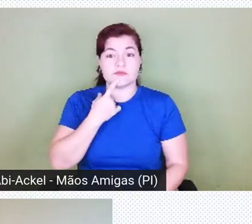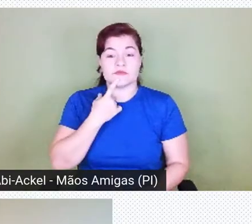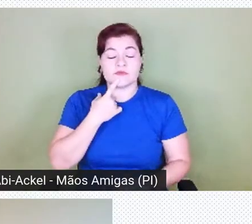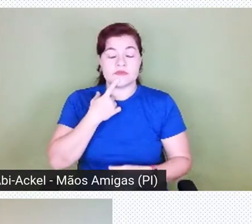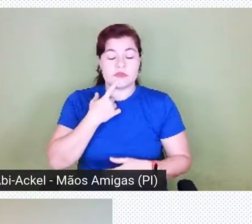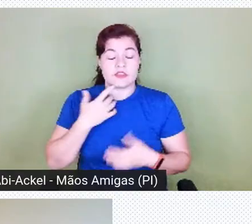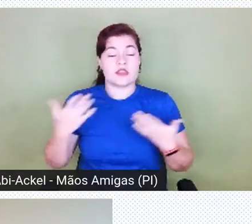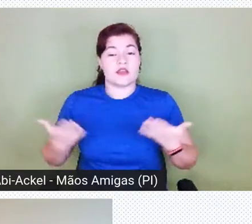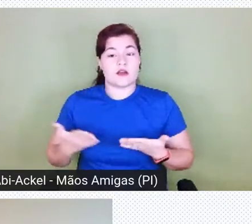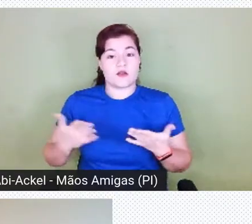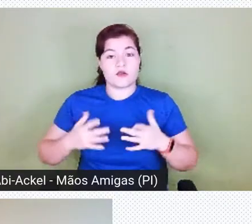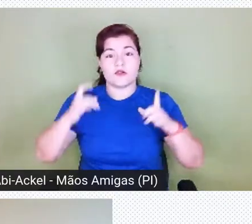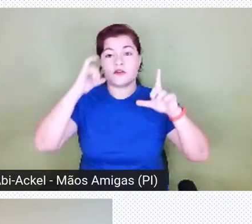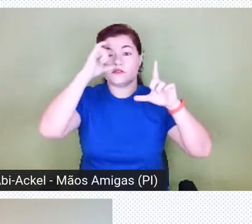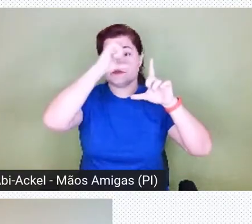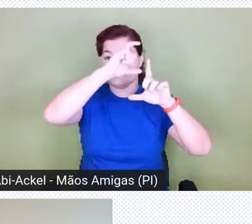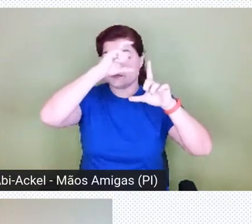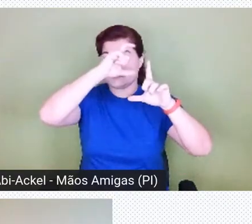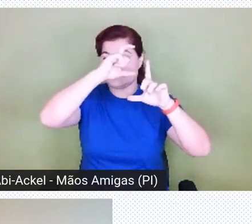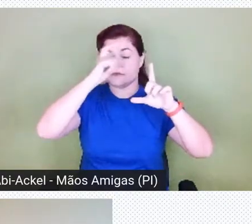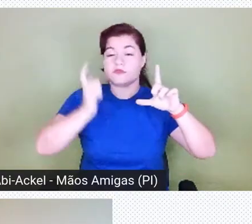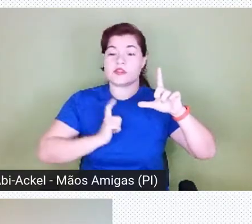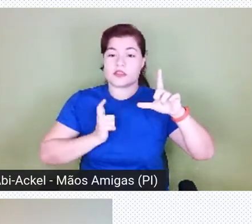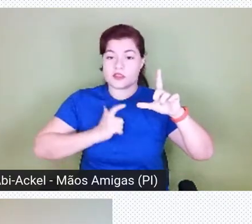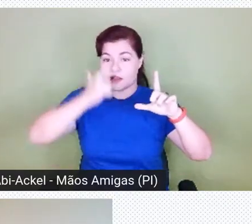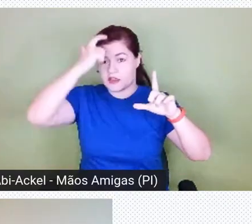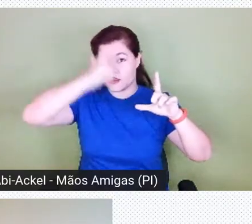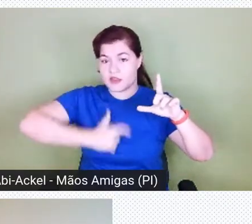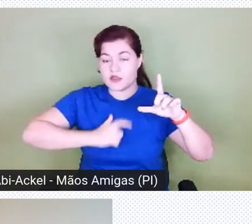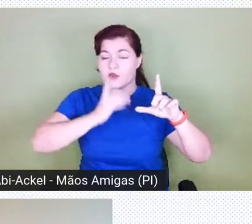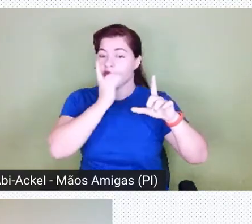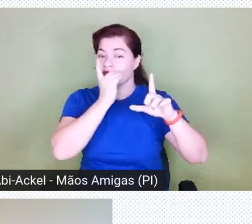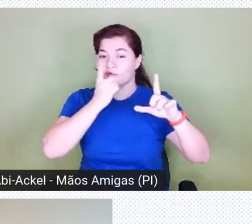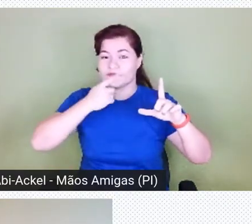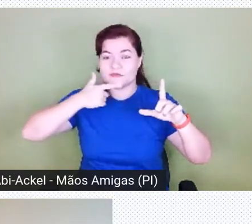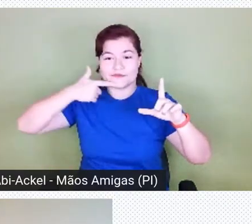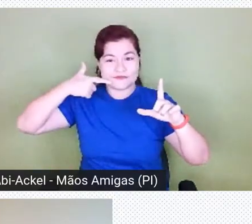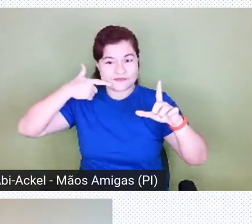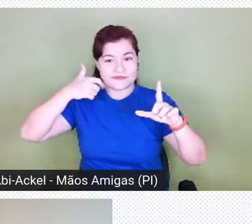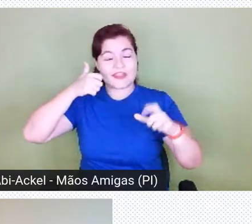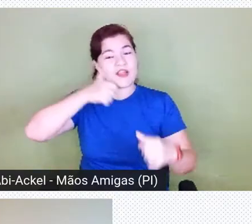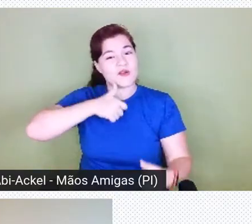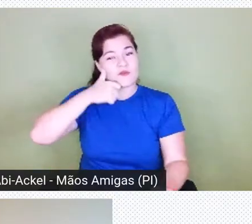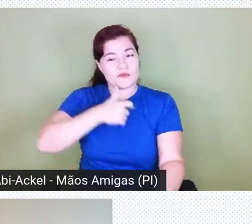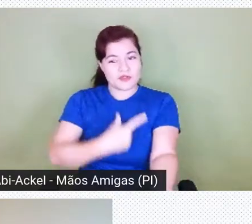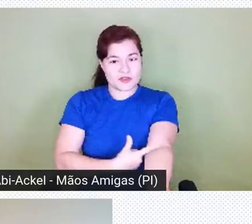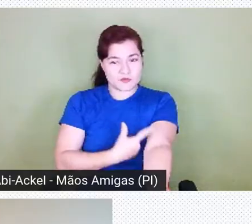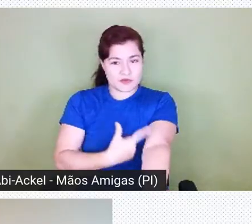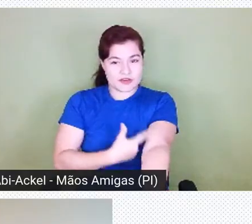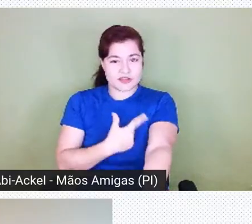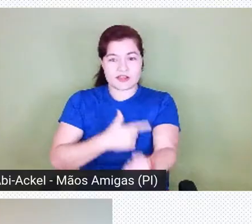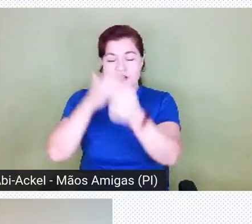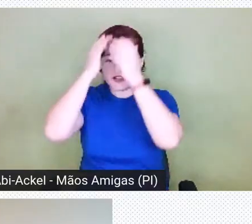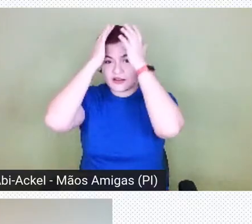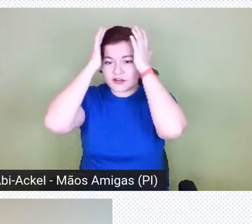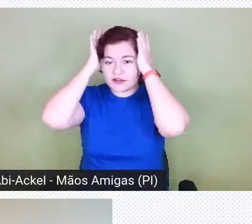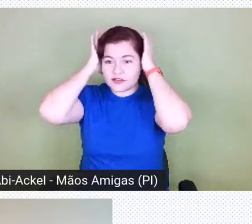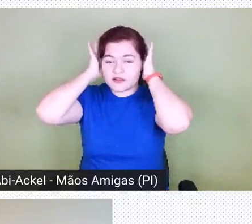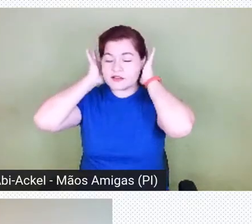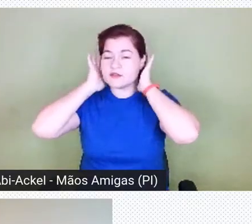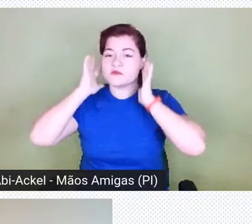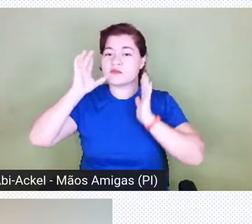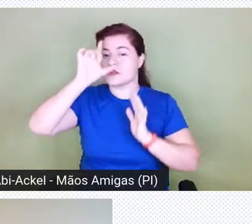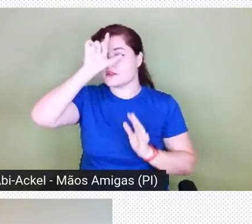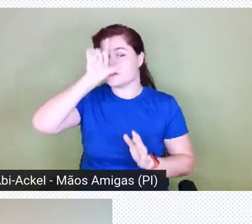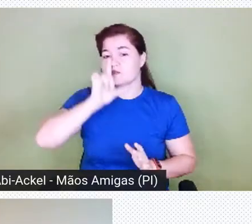quadrante superior esquerdo, estou eu, de Janane Mendonça. Eu sou uma mulher de pele clara, cabelos claros na altura dos